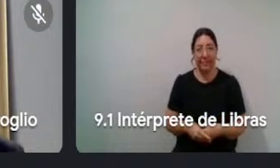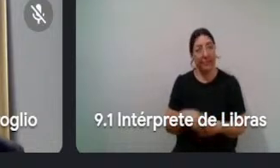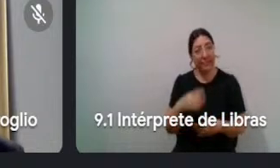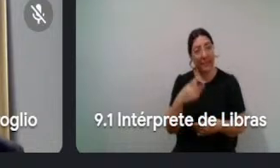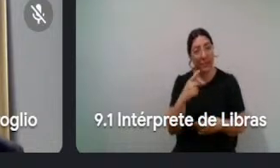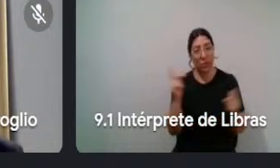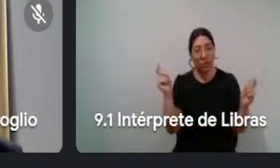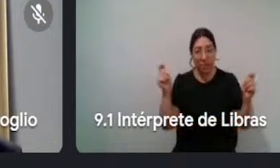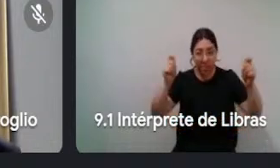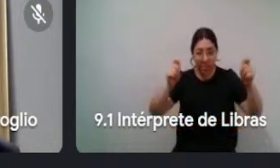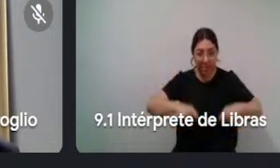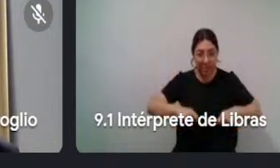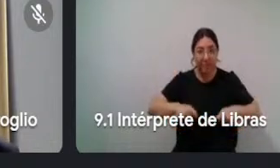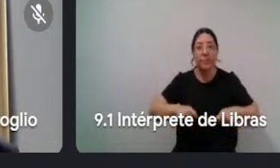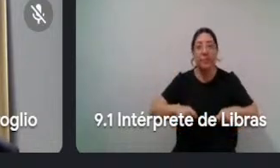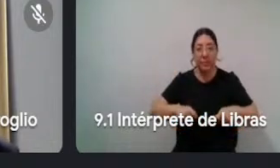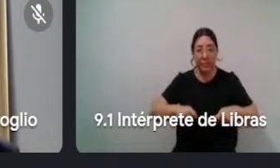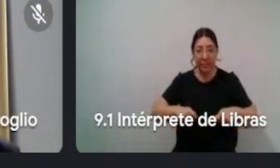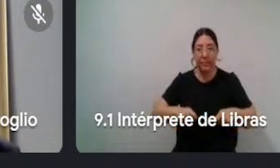competência, pela sua